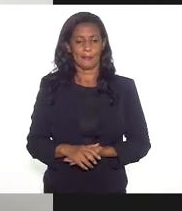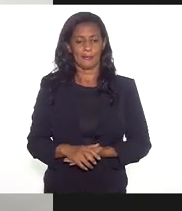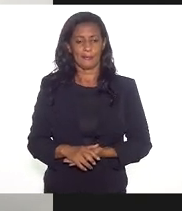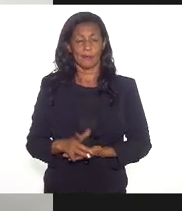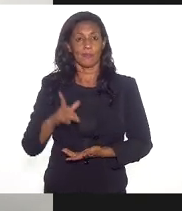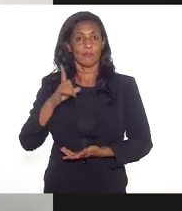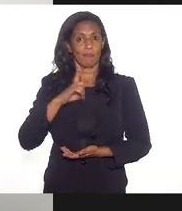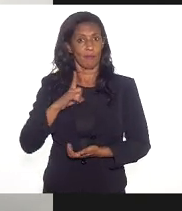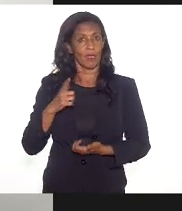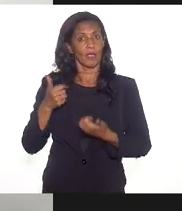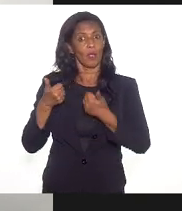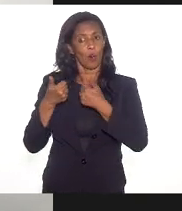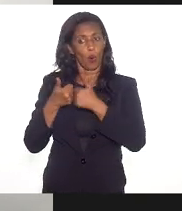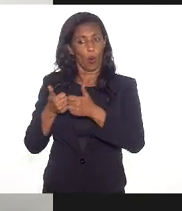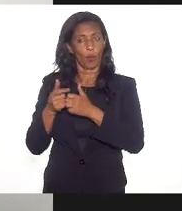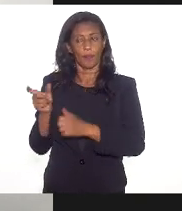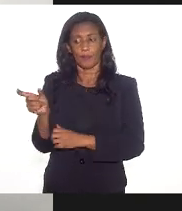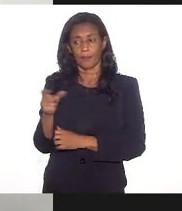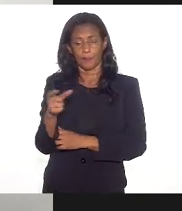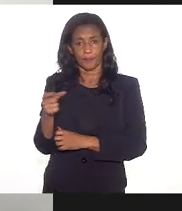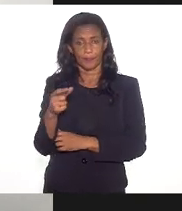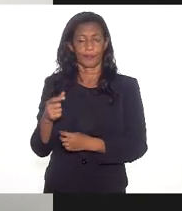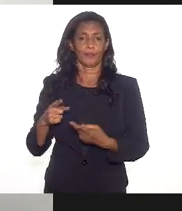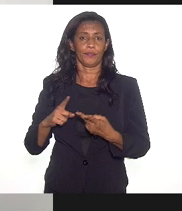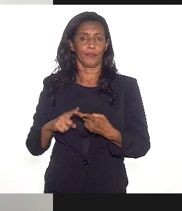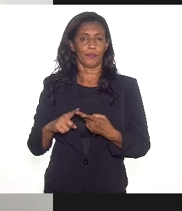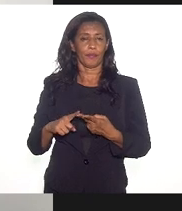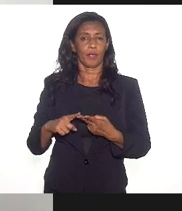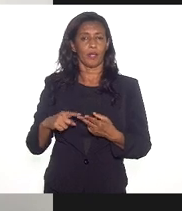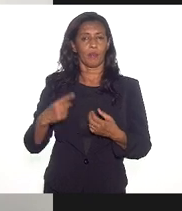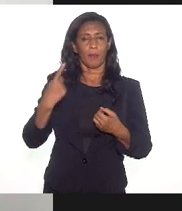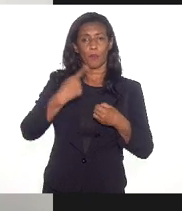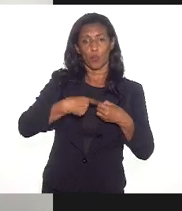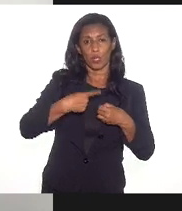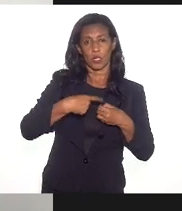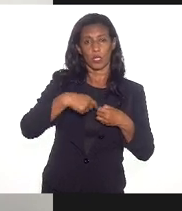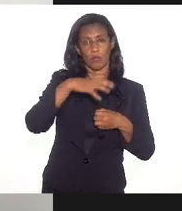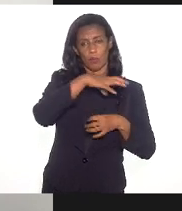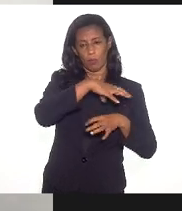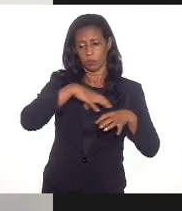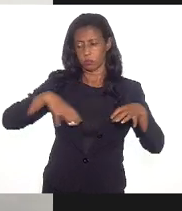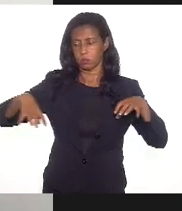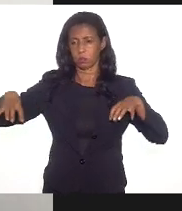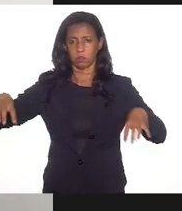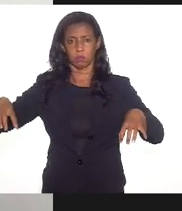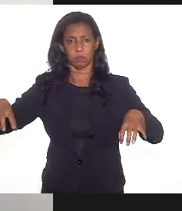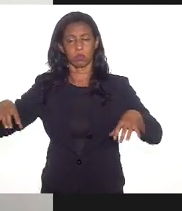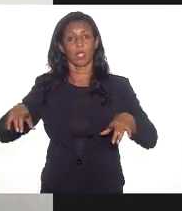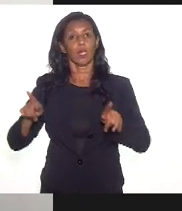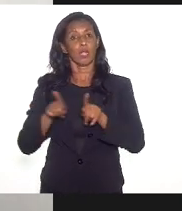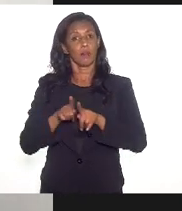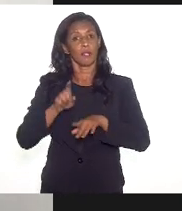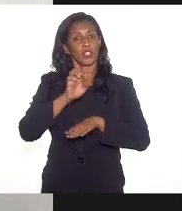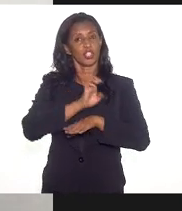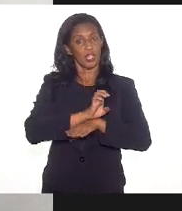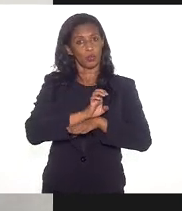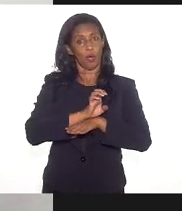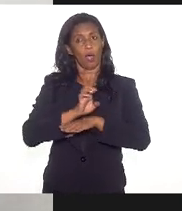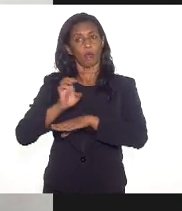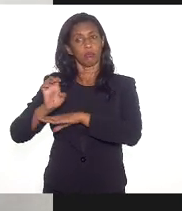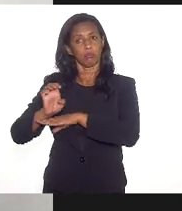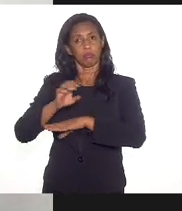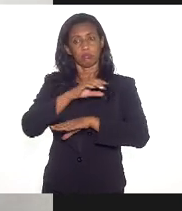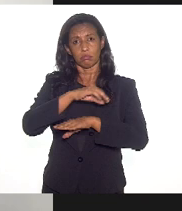passagens urbanas, passagens intermunicipais e interestaduais. O que o deputado